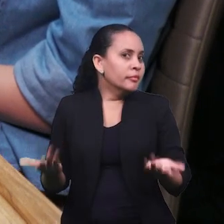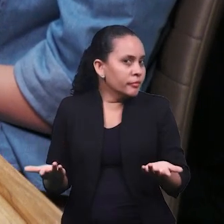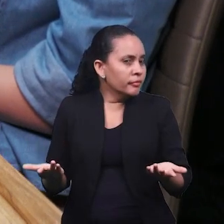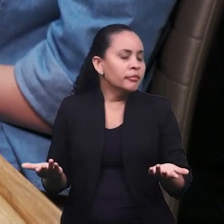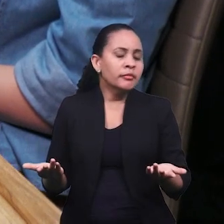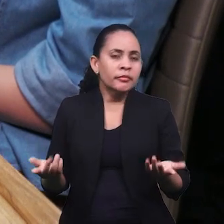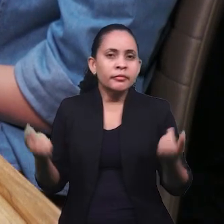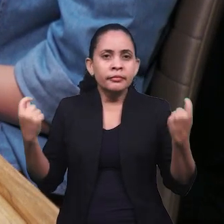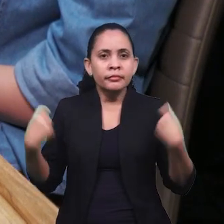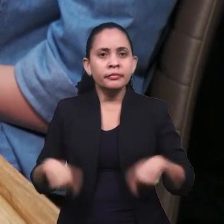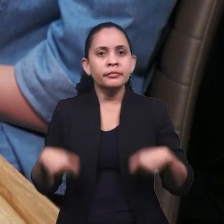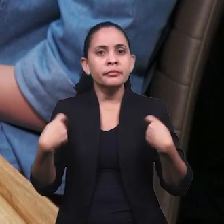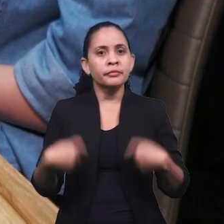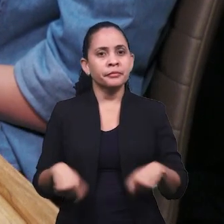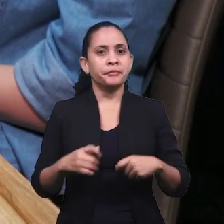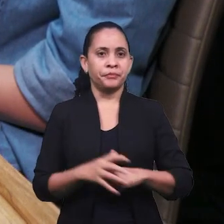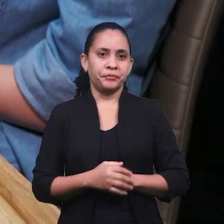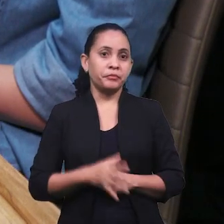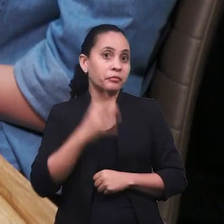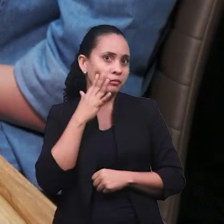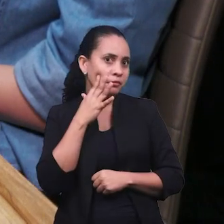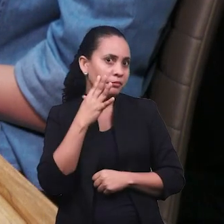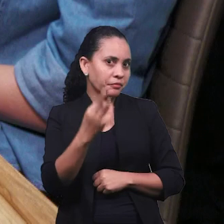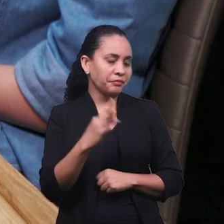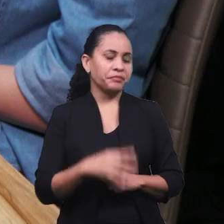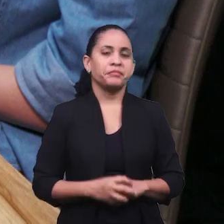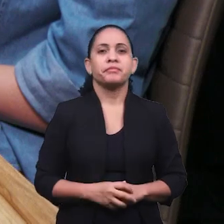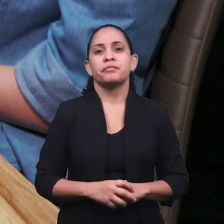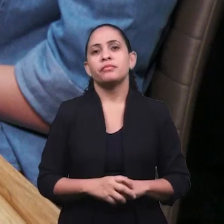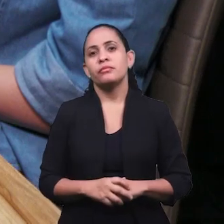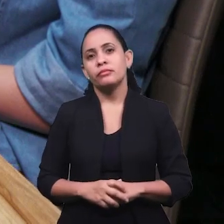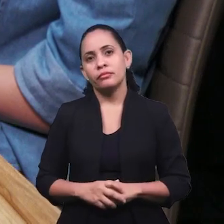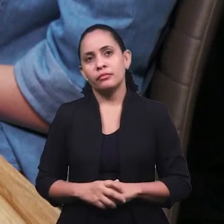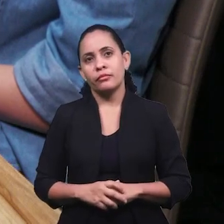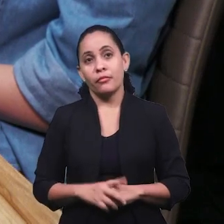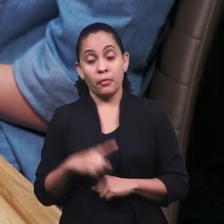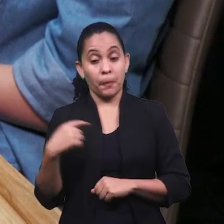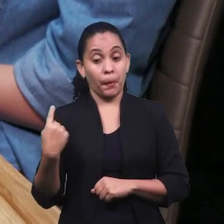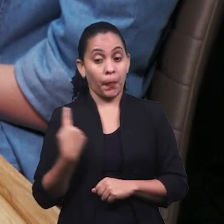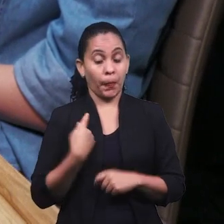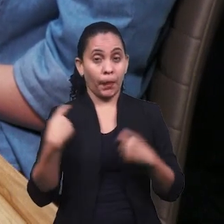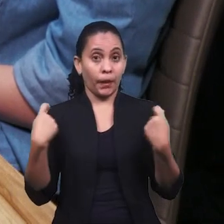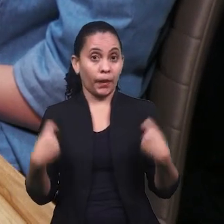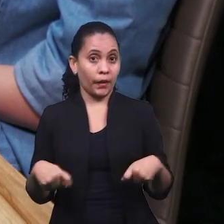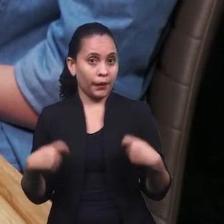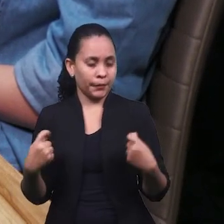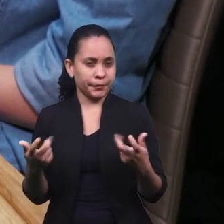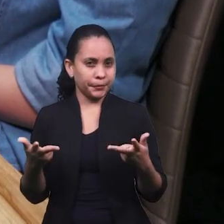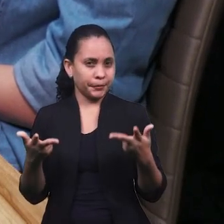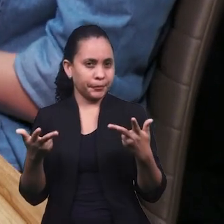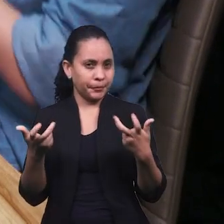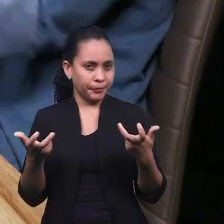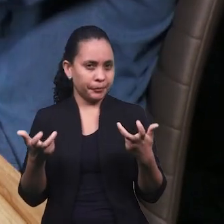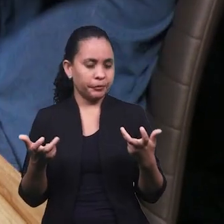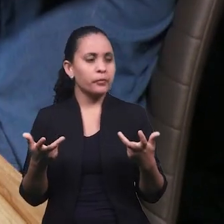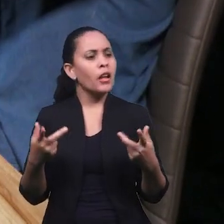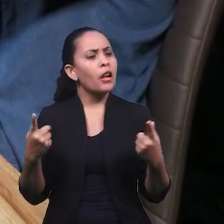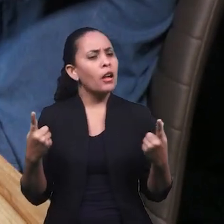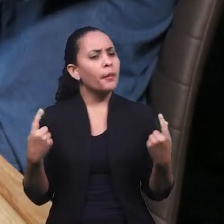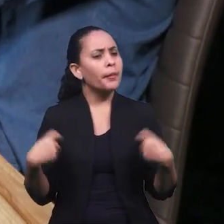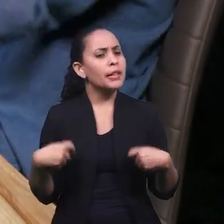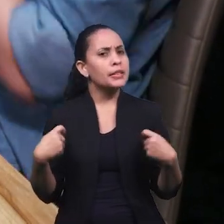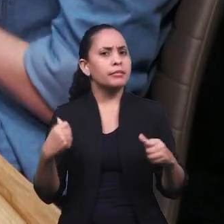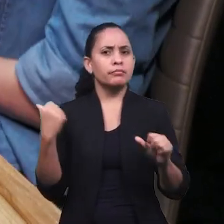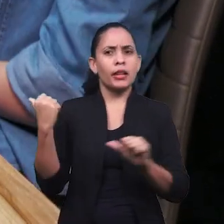um slogan que era assim, transformando dados em informação, Isso né? aí. Transformando. Hoje em dia já se pensa o Esse- seguinte, a